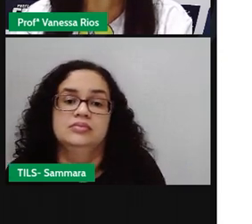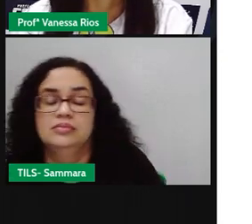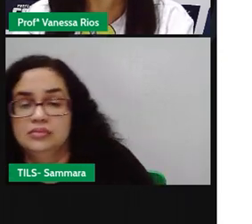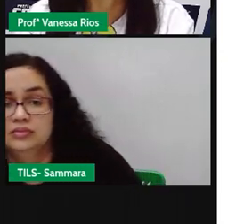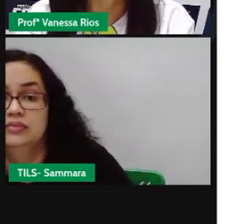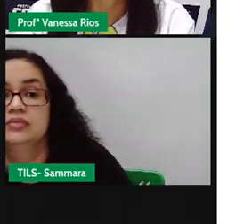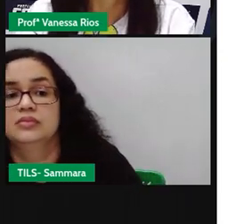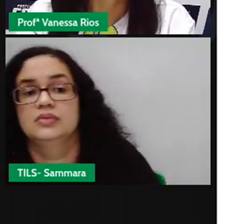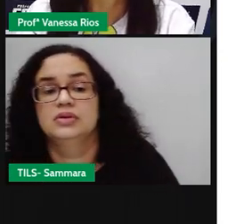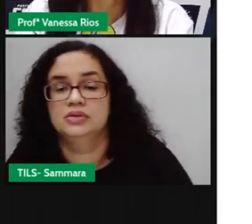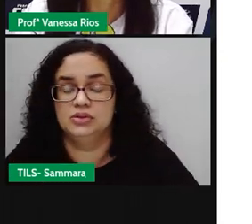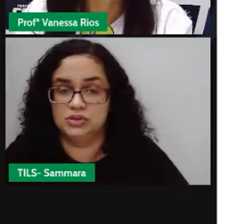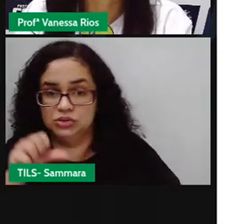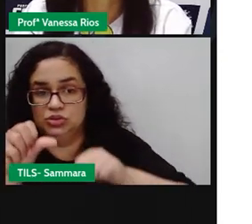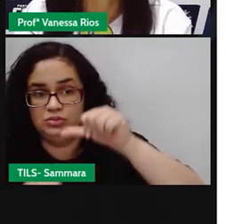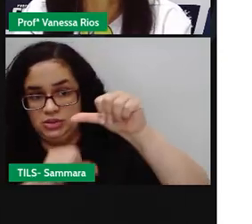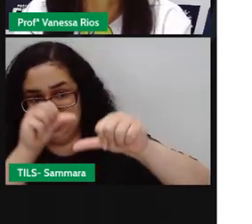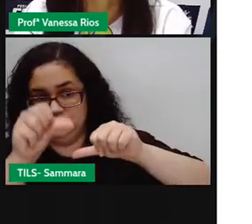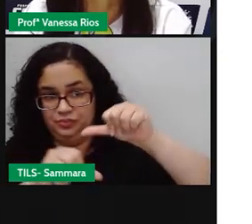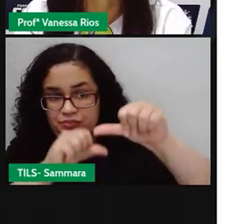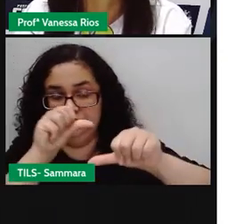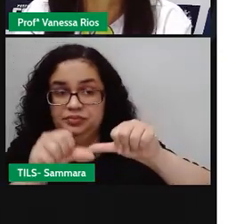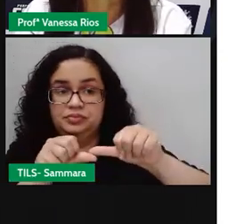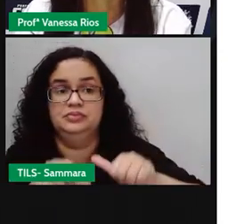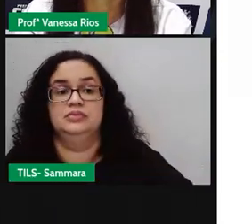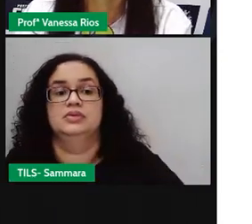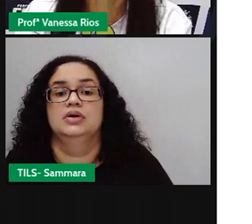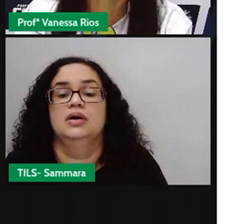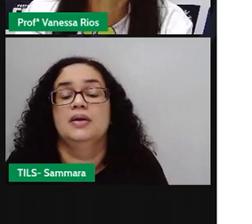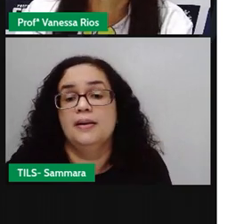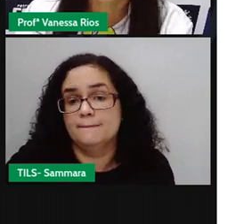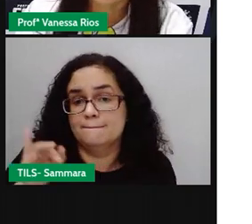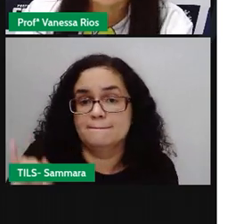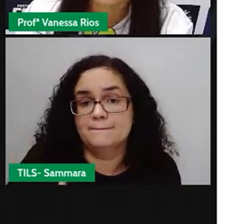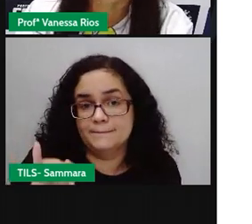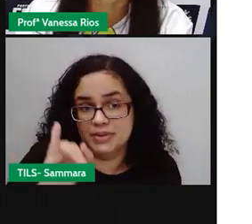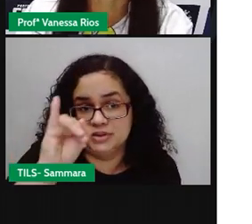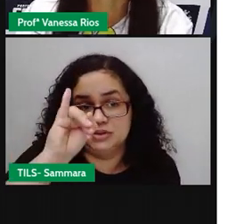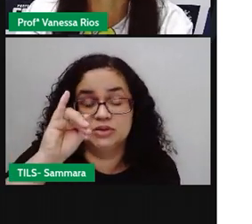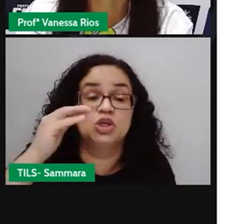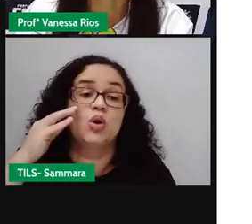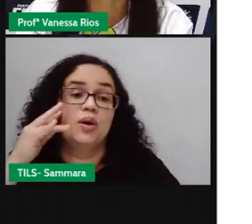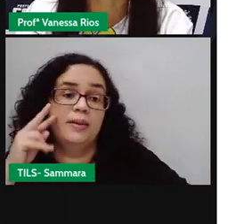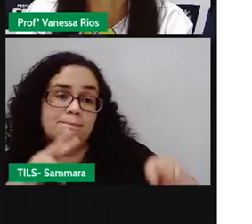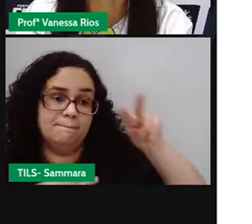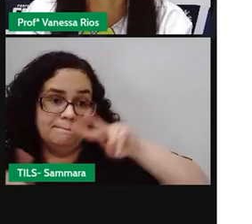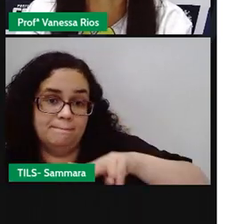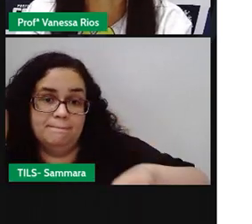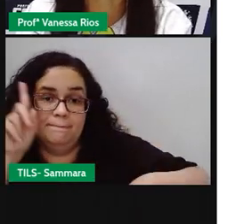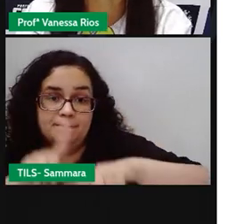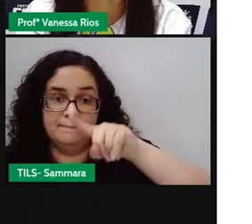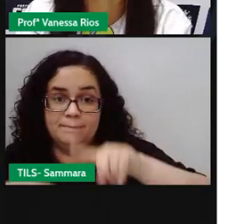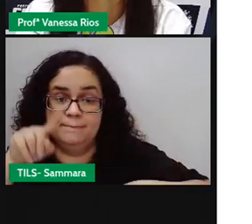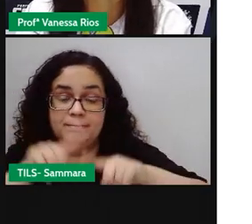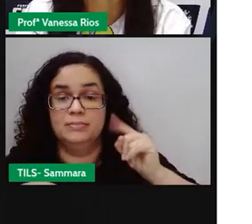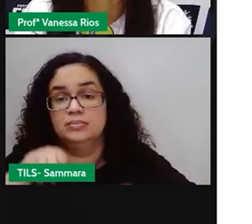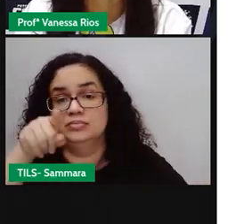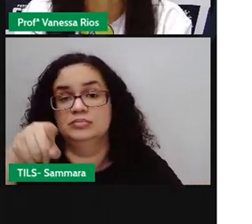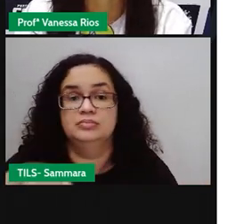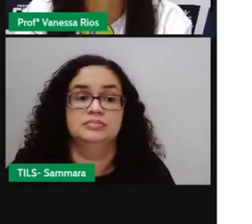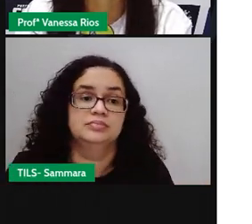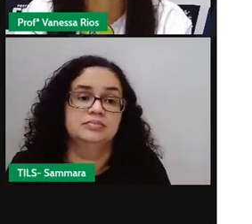Eles passam por processo de transformação, mas é bem importante a gente observar que os materiais